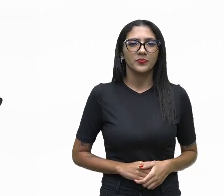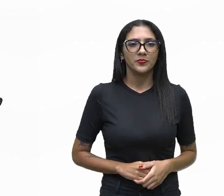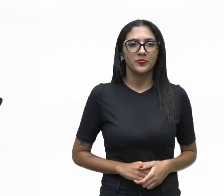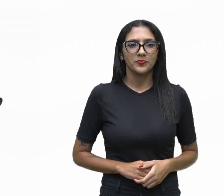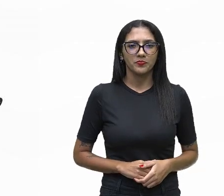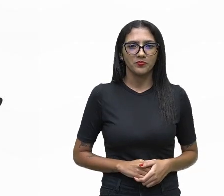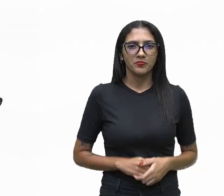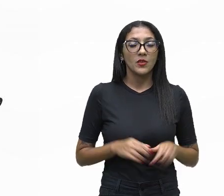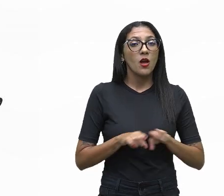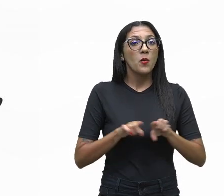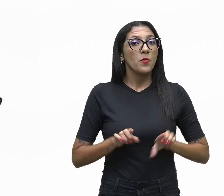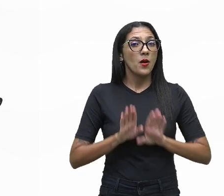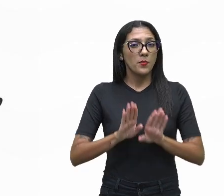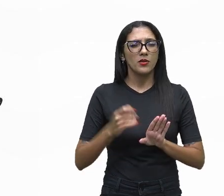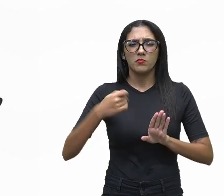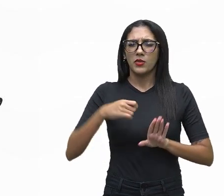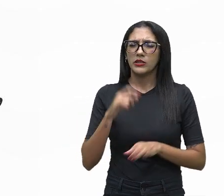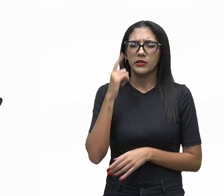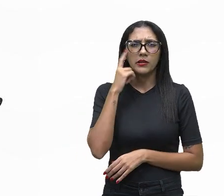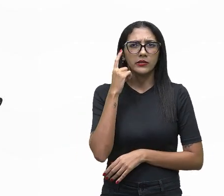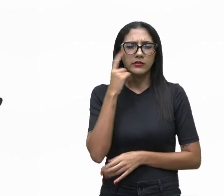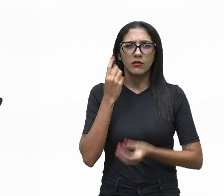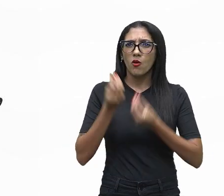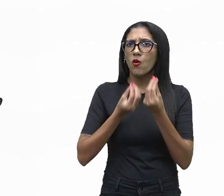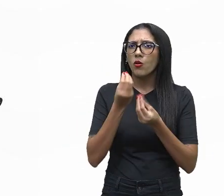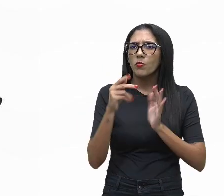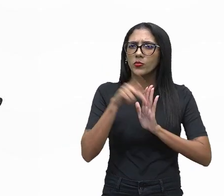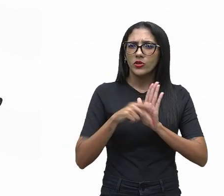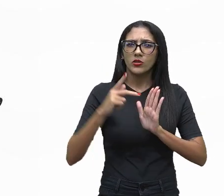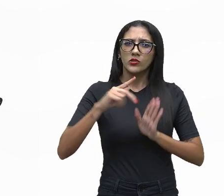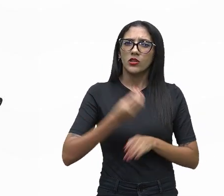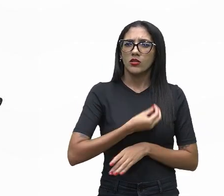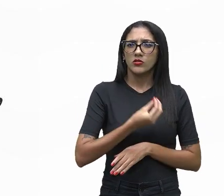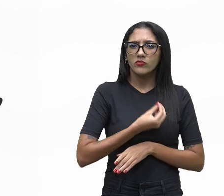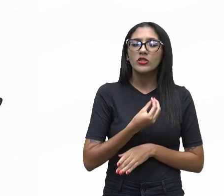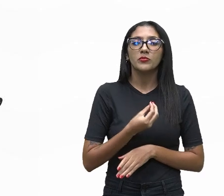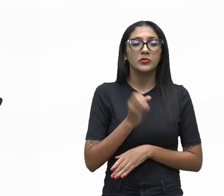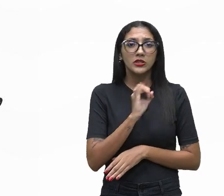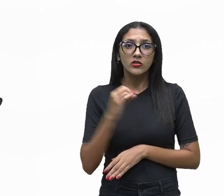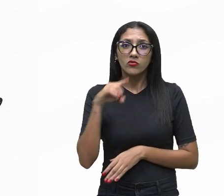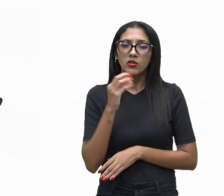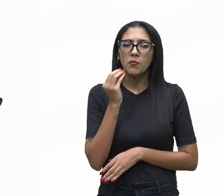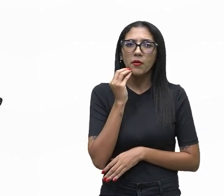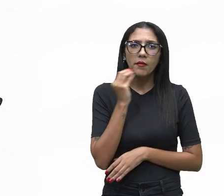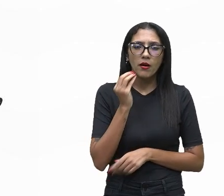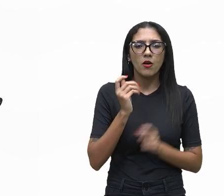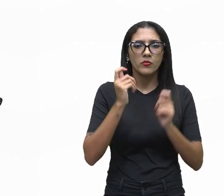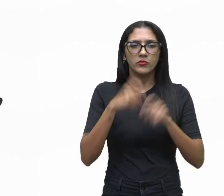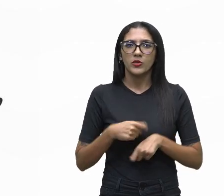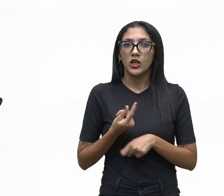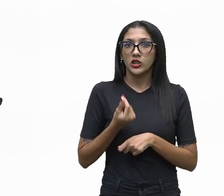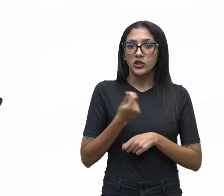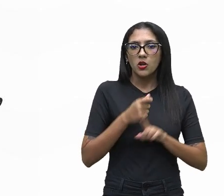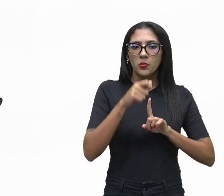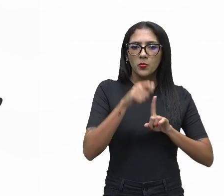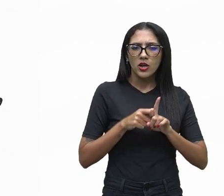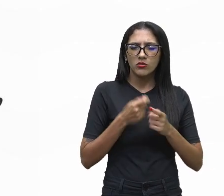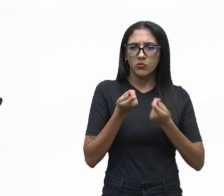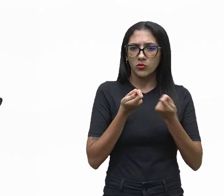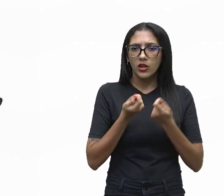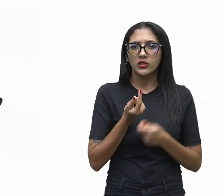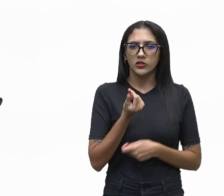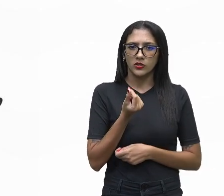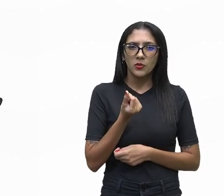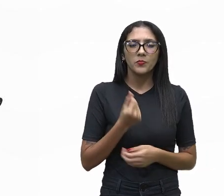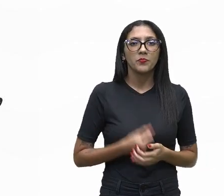é importante você entender o seu projeto de vida, diante das possibilidades de você querer economizar mais durante o mês. Se esse for o